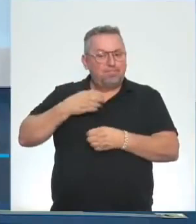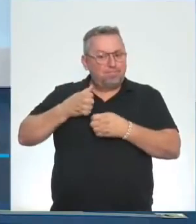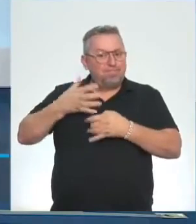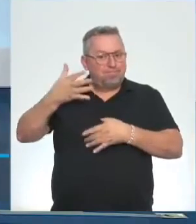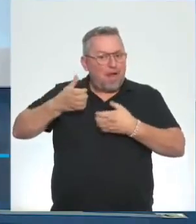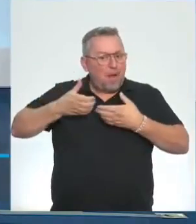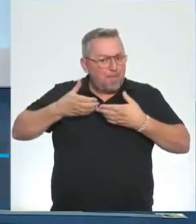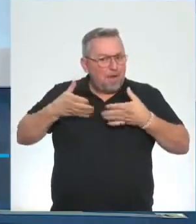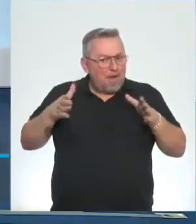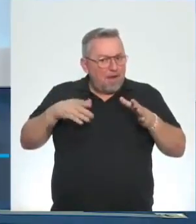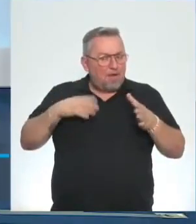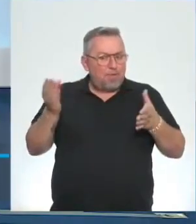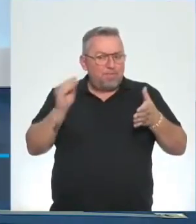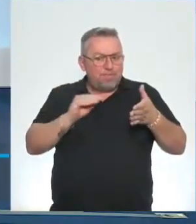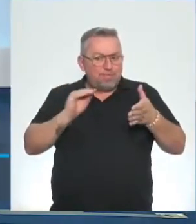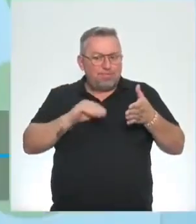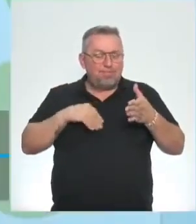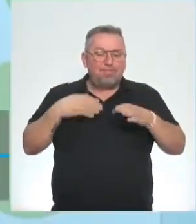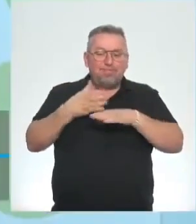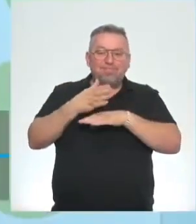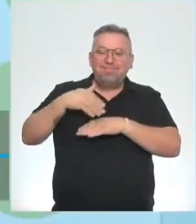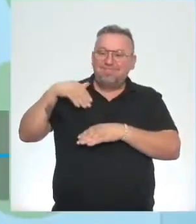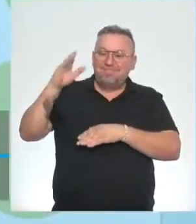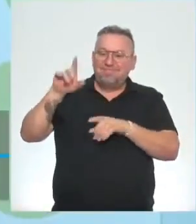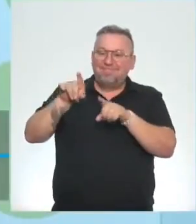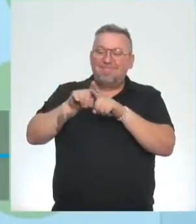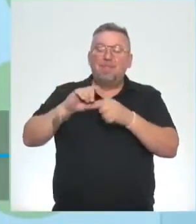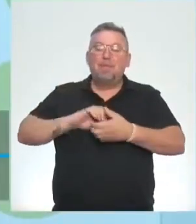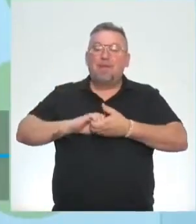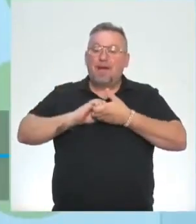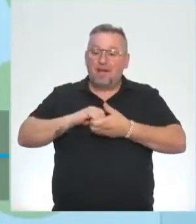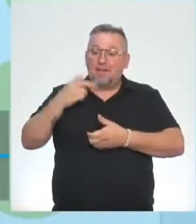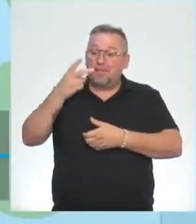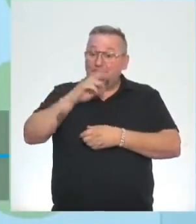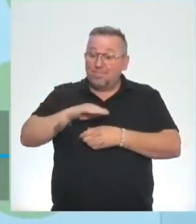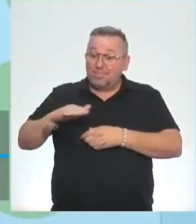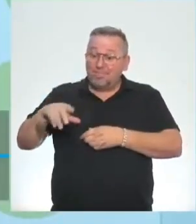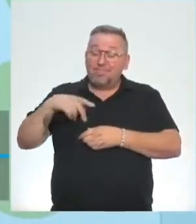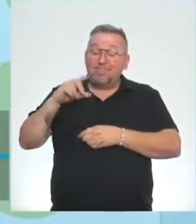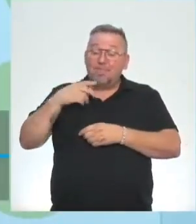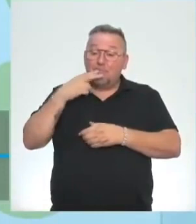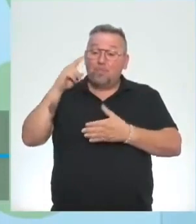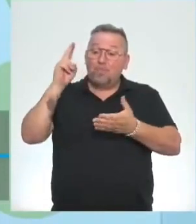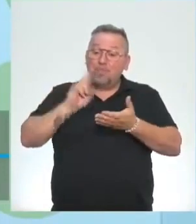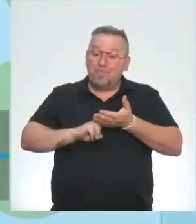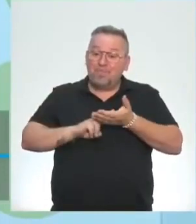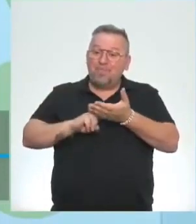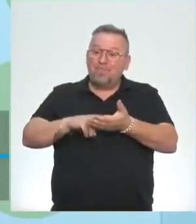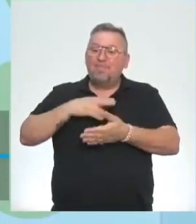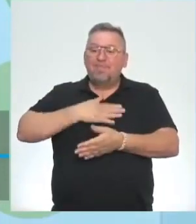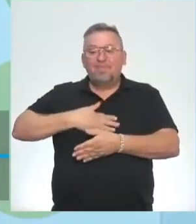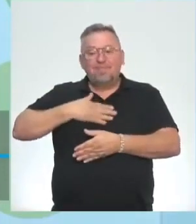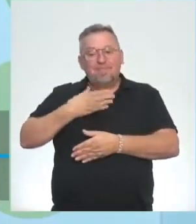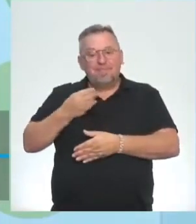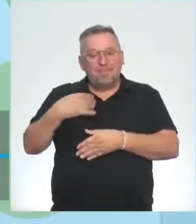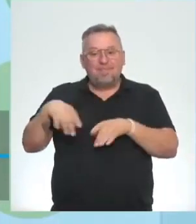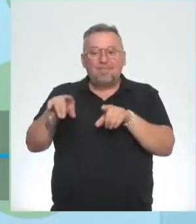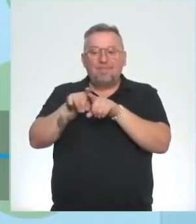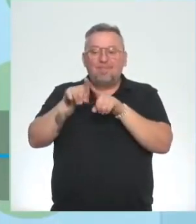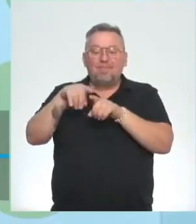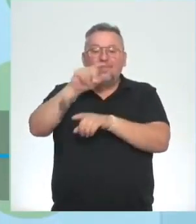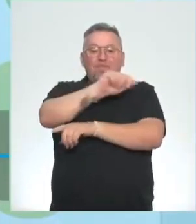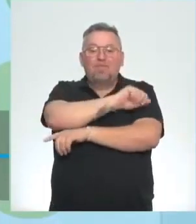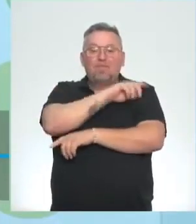para eles comentarem mais. Disseram parabéns às duas crianças que mandaram suas cartas, gostaram muito. E aí os alunos